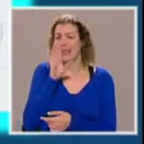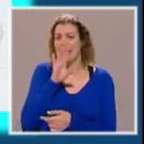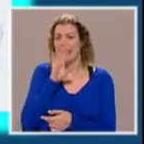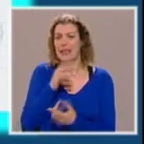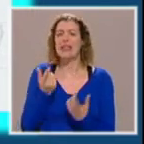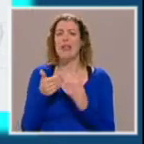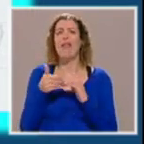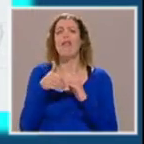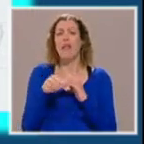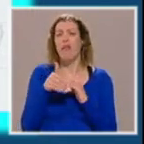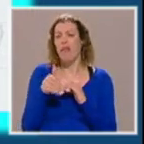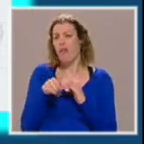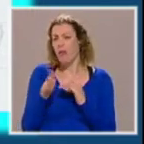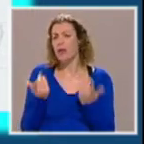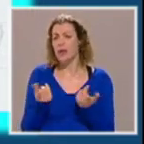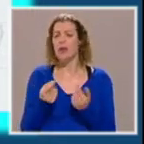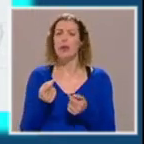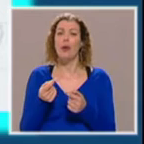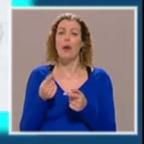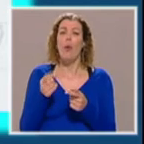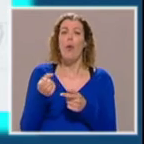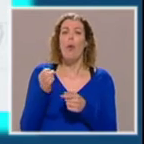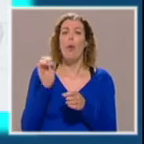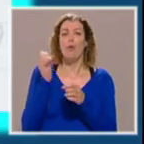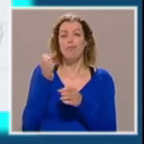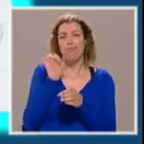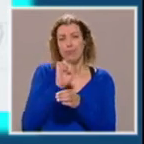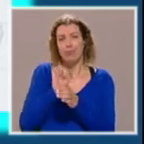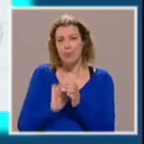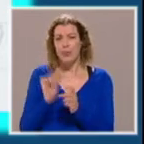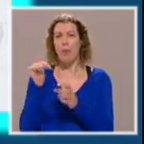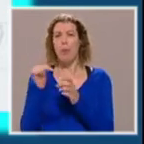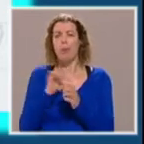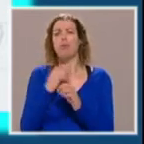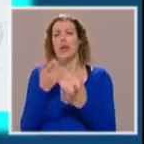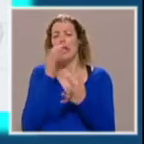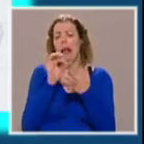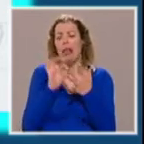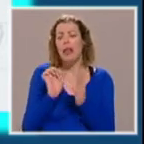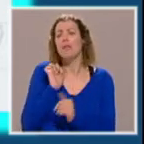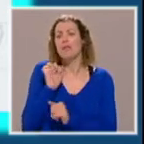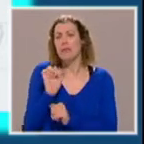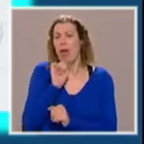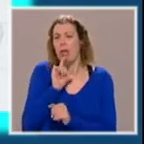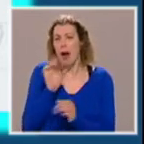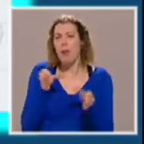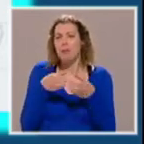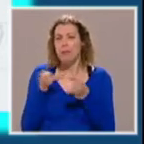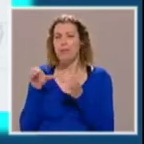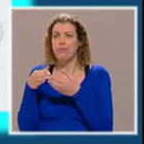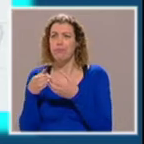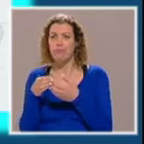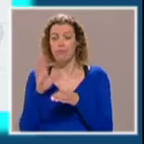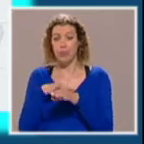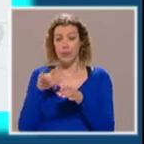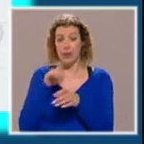genitais externos, que outras estruturas existirão e, face às suas características, será possível agrupá-las fruto